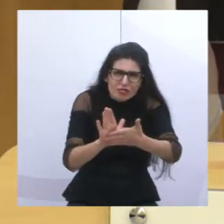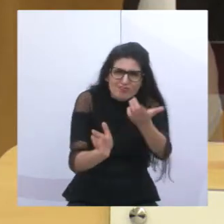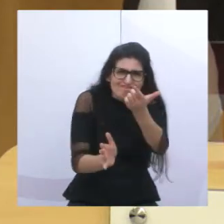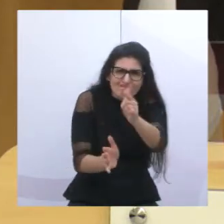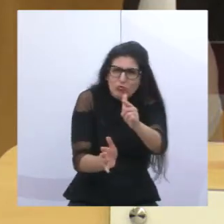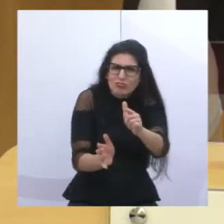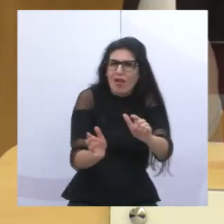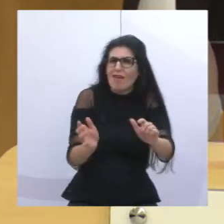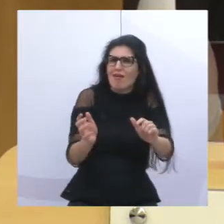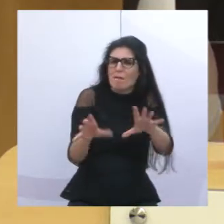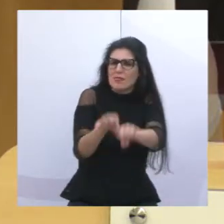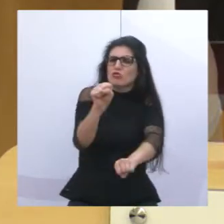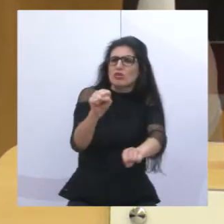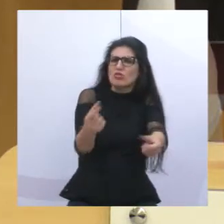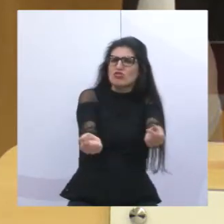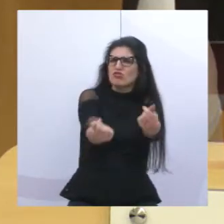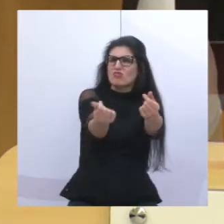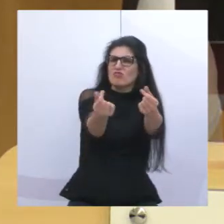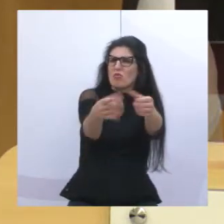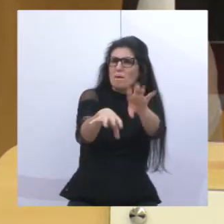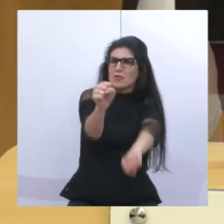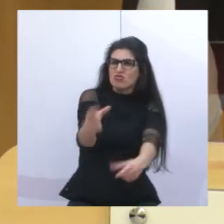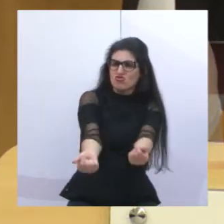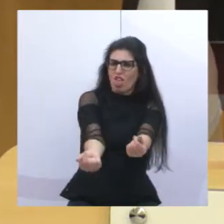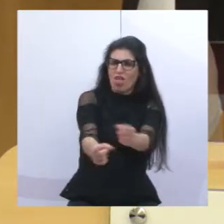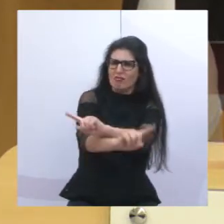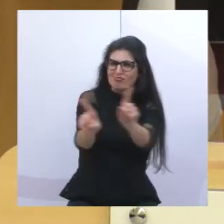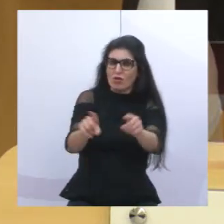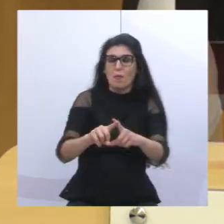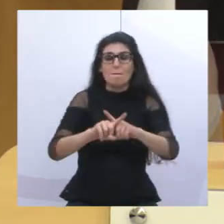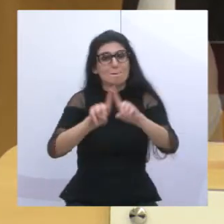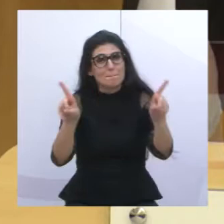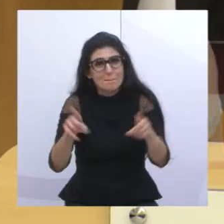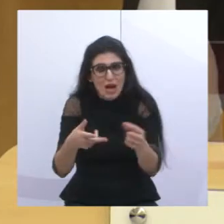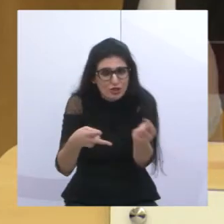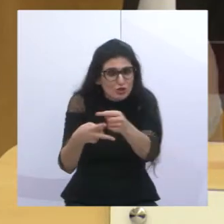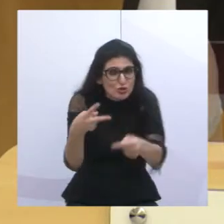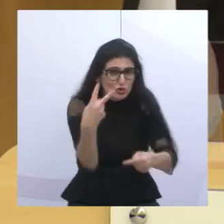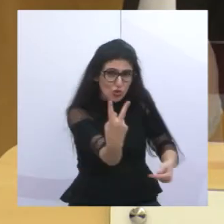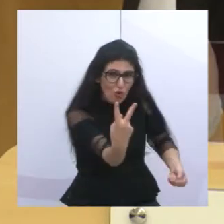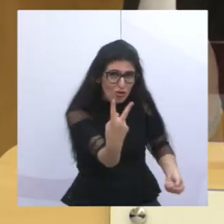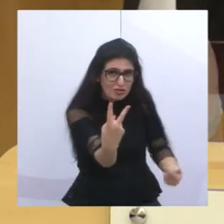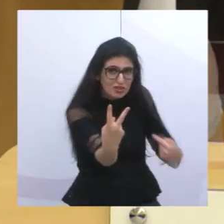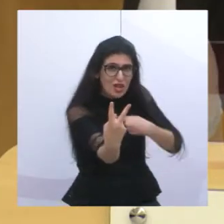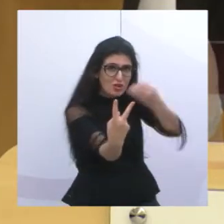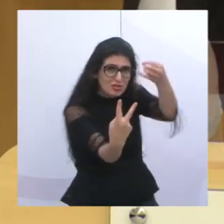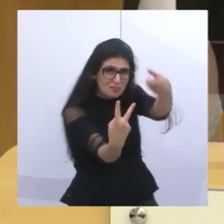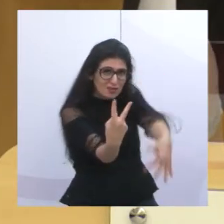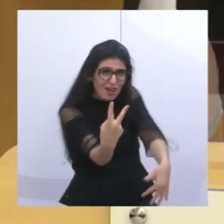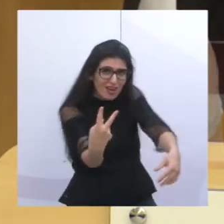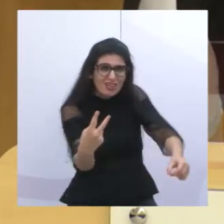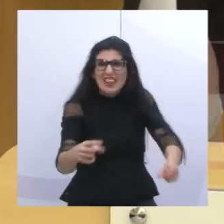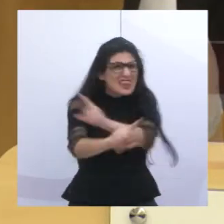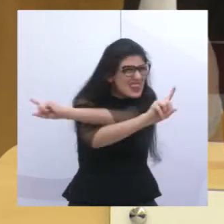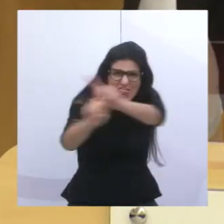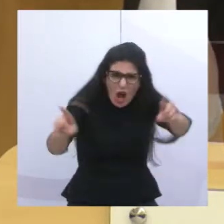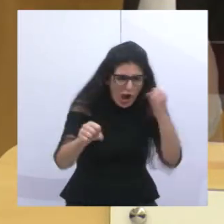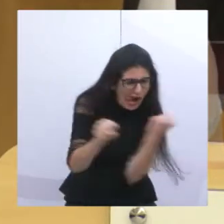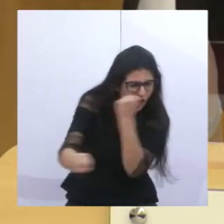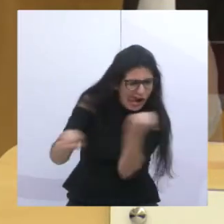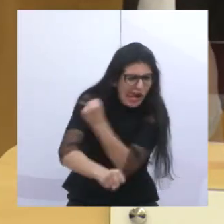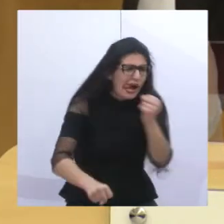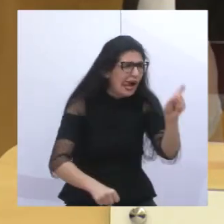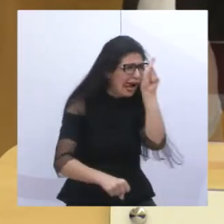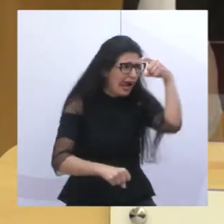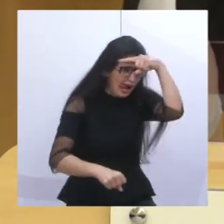financeiro. Mas olha só, os 2 impactos financeiros que eu apresentei. Não construiu o pronto-socorro, não